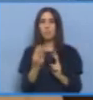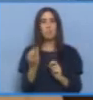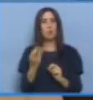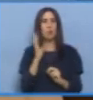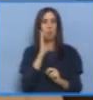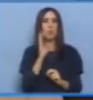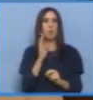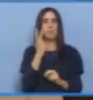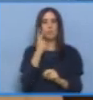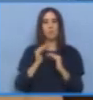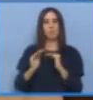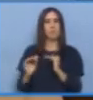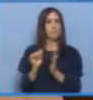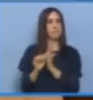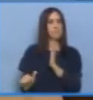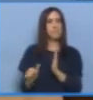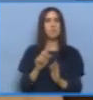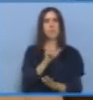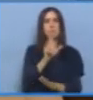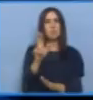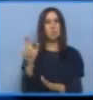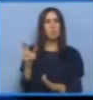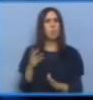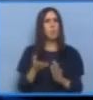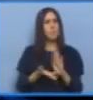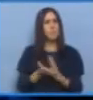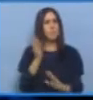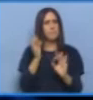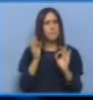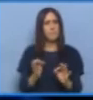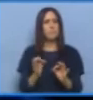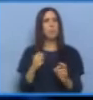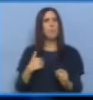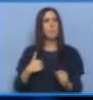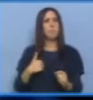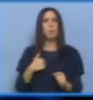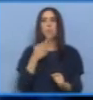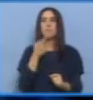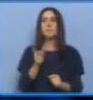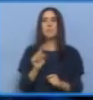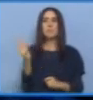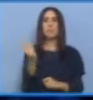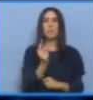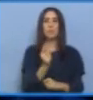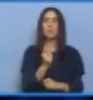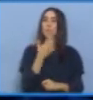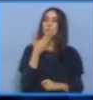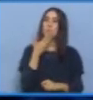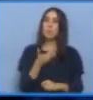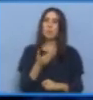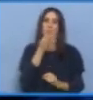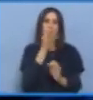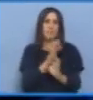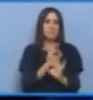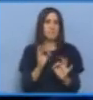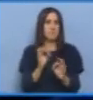de largar a sua vida estável para estar em missão, e partiram mesmo sabendo que no regresso essa experiência seria